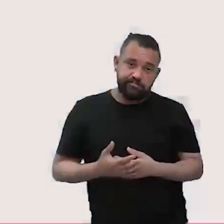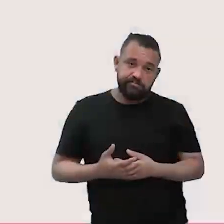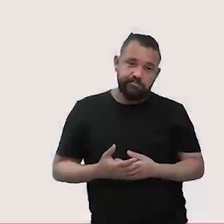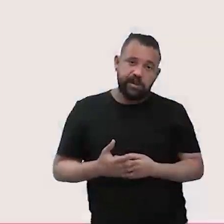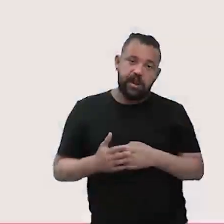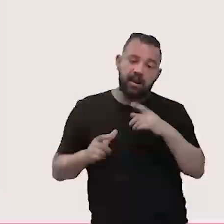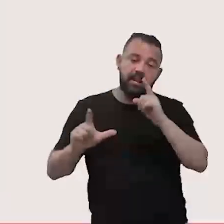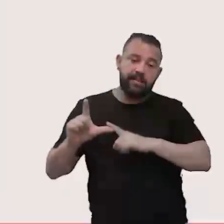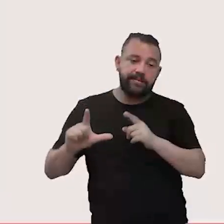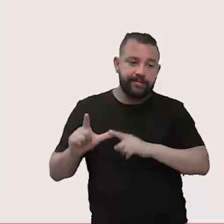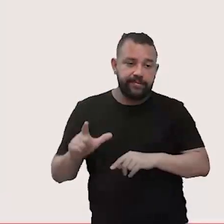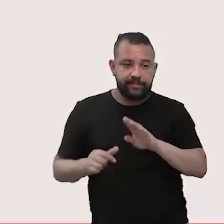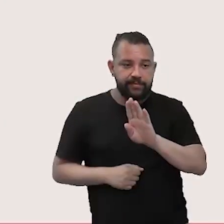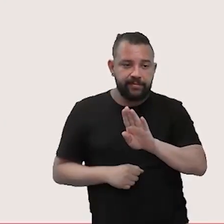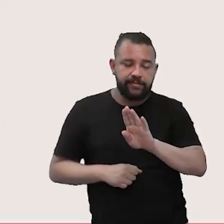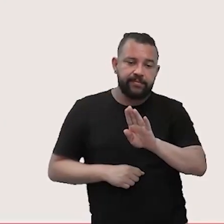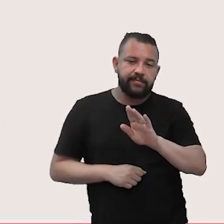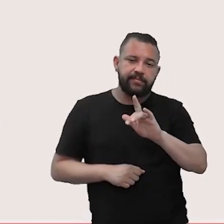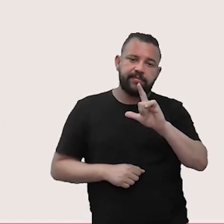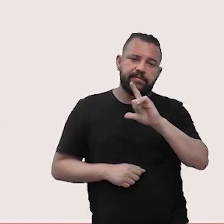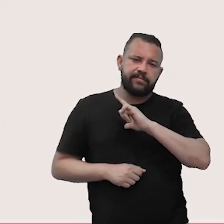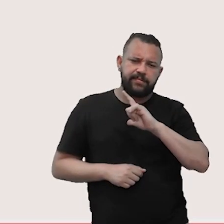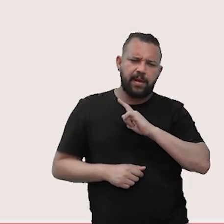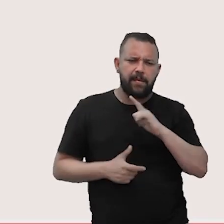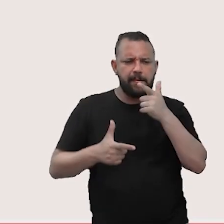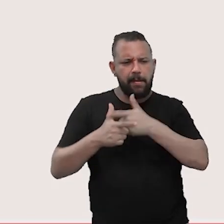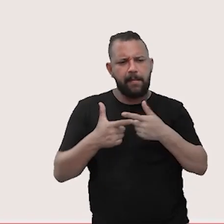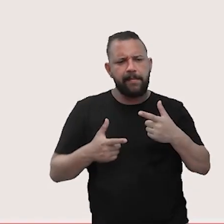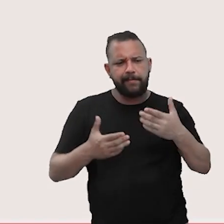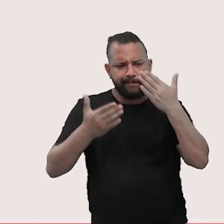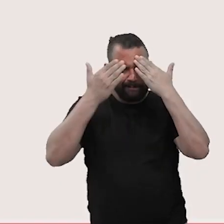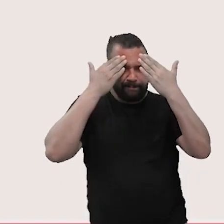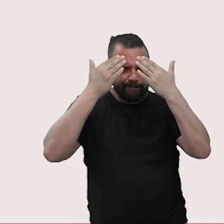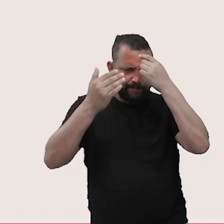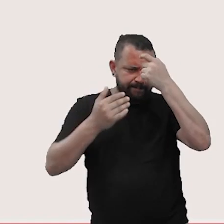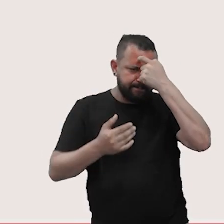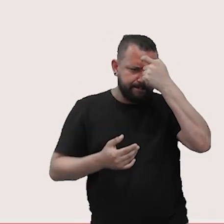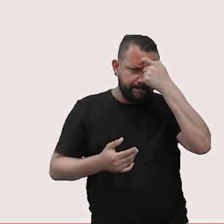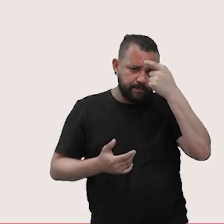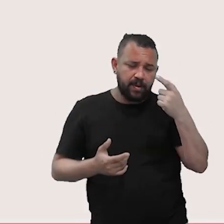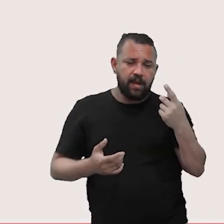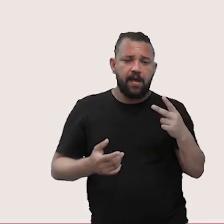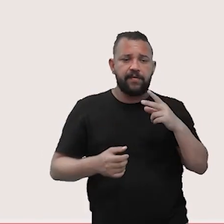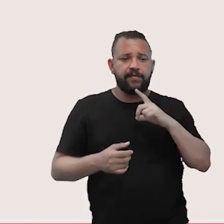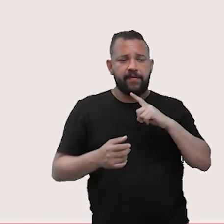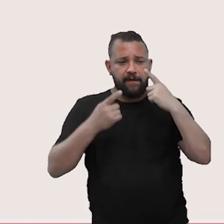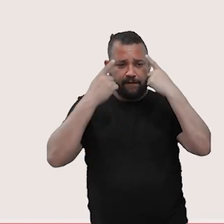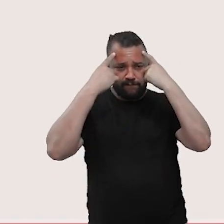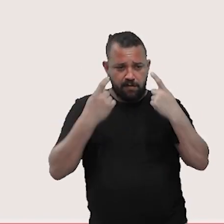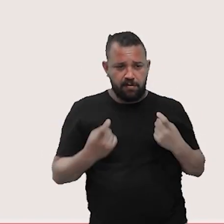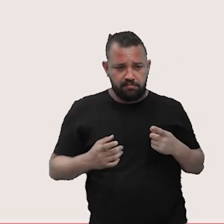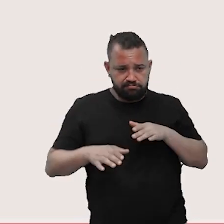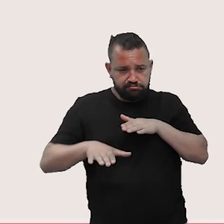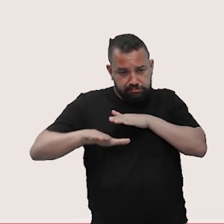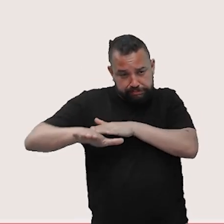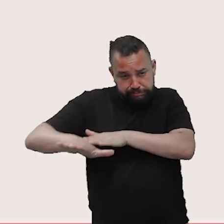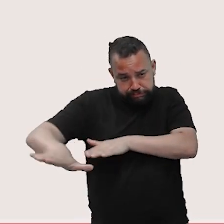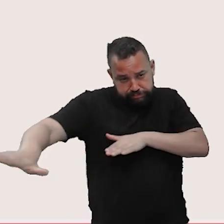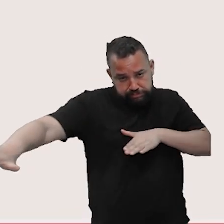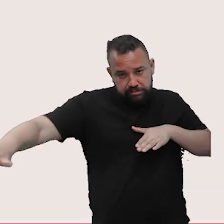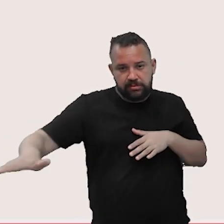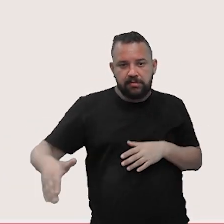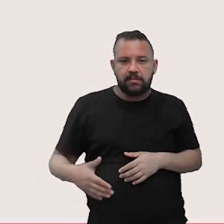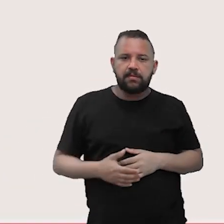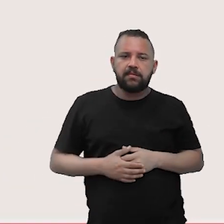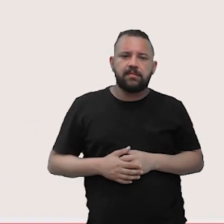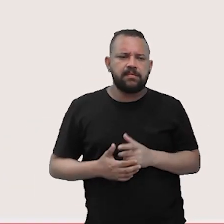B. Dano psicológico causado nas vítimas da violência nas estradas. Não, dano psicológico não. E o nome